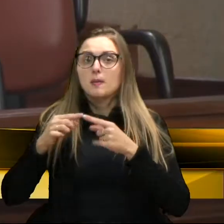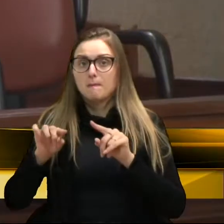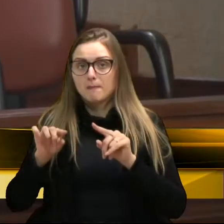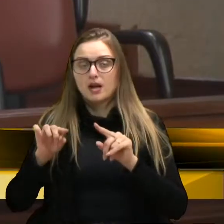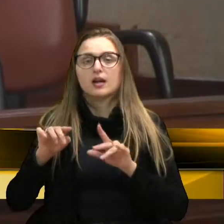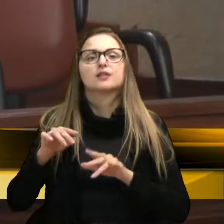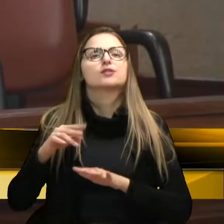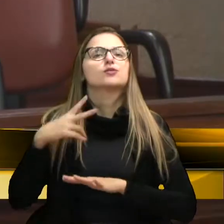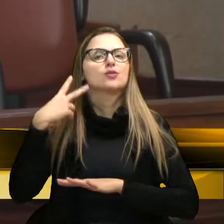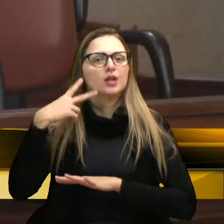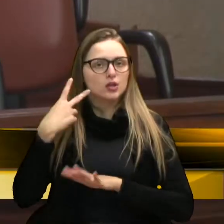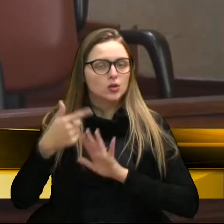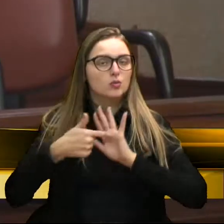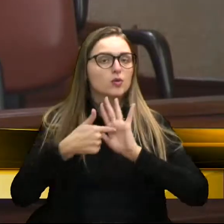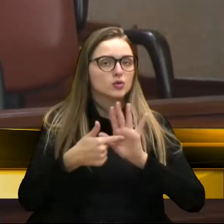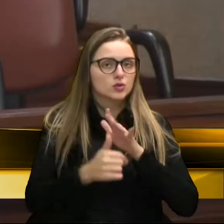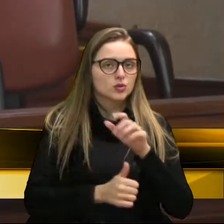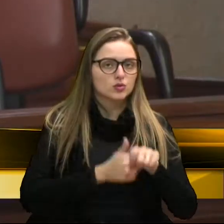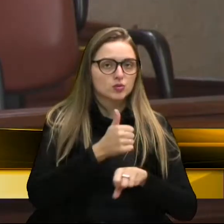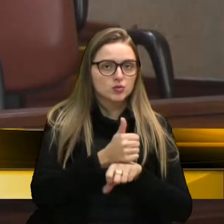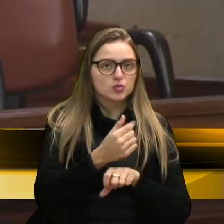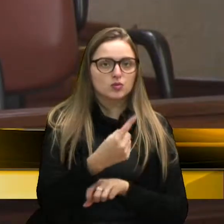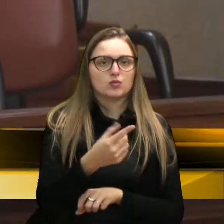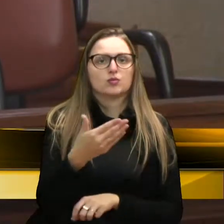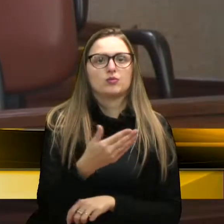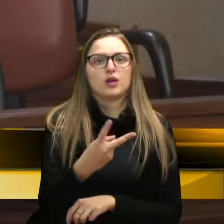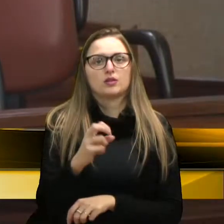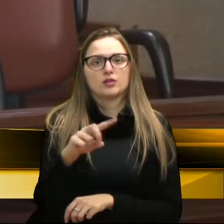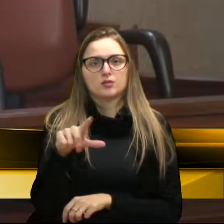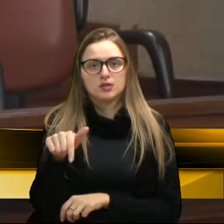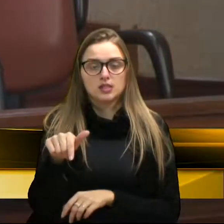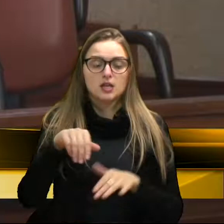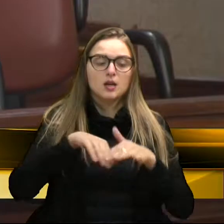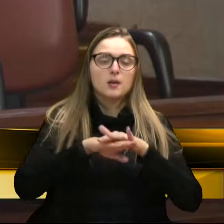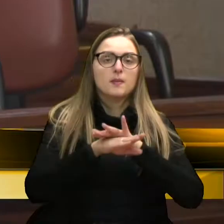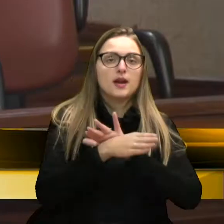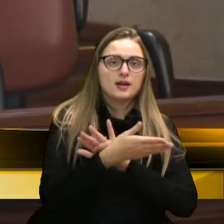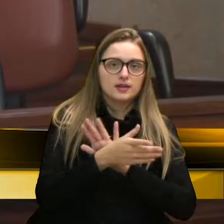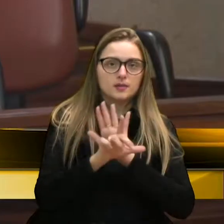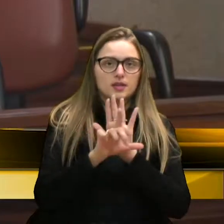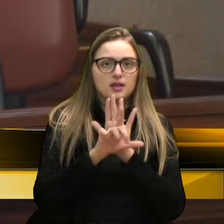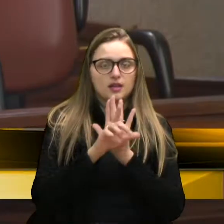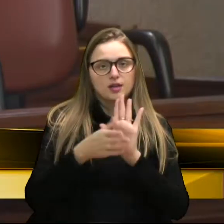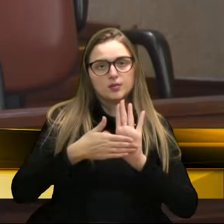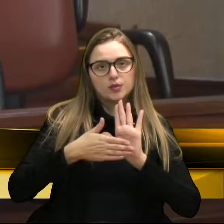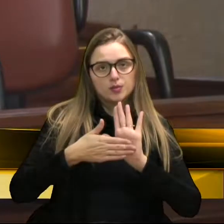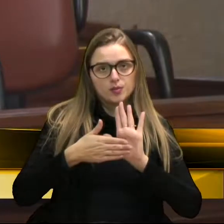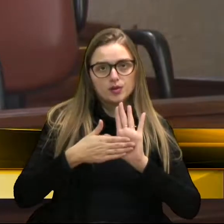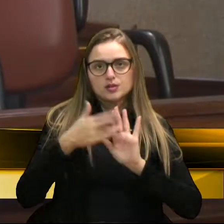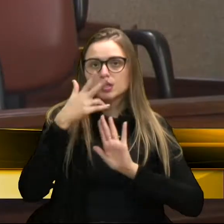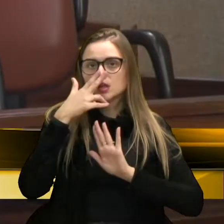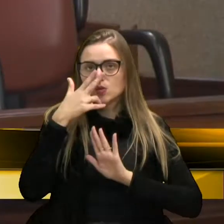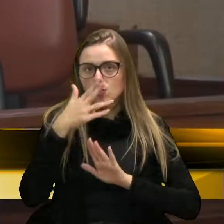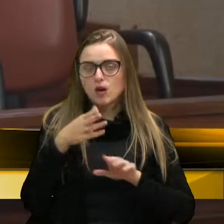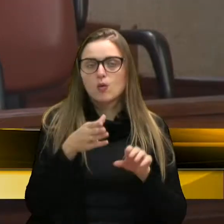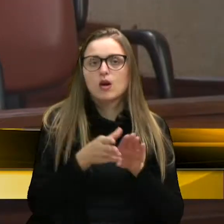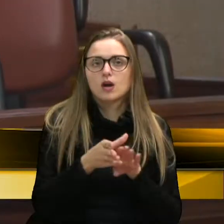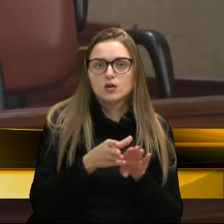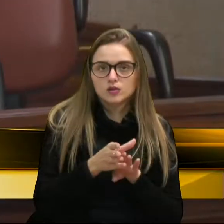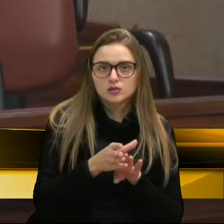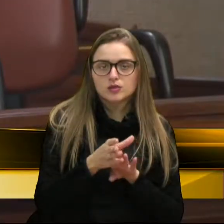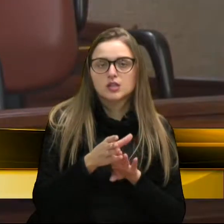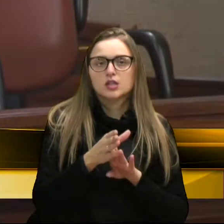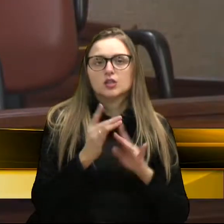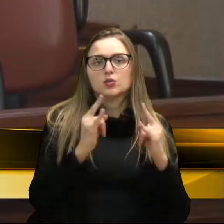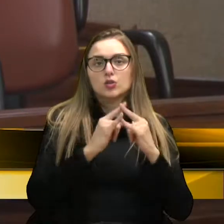apresentou o substitutivo 1 de 2017 a fim de adequar a proposição, conforme orientação do Instituto